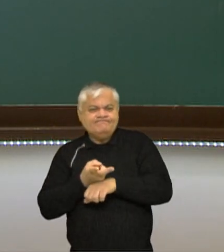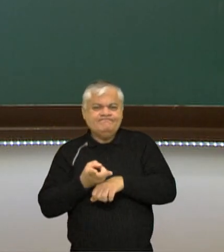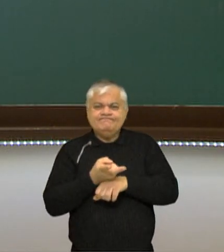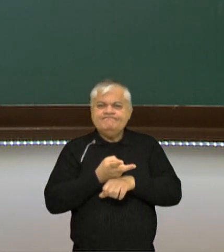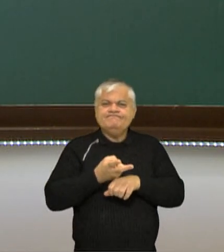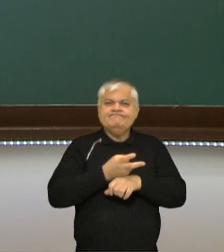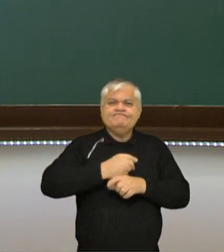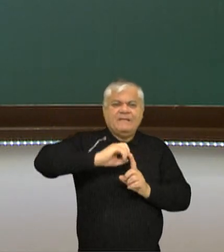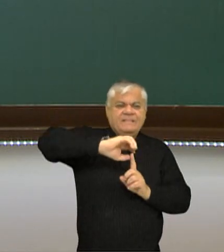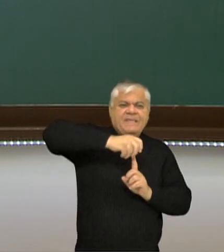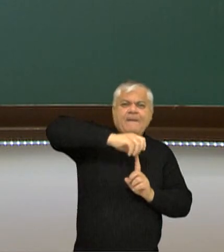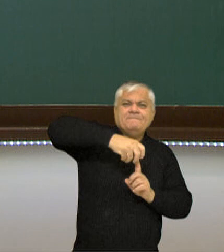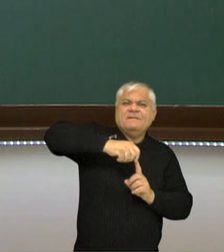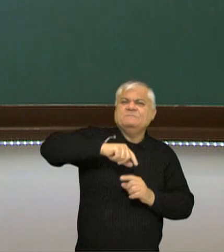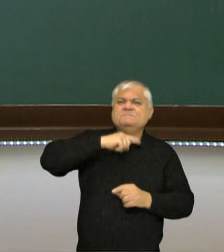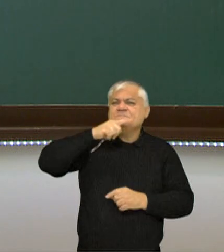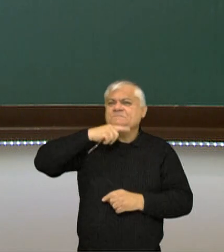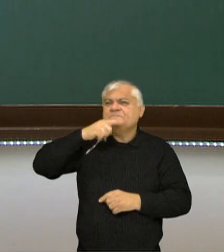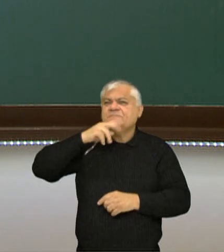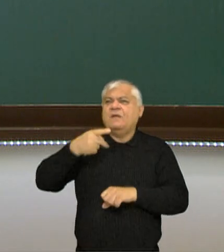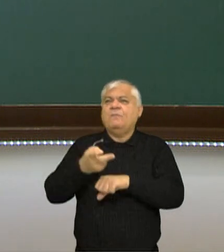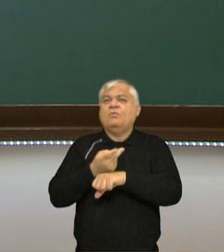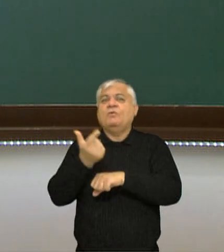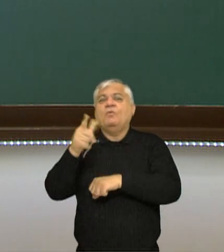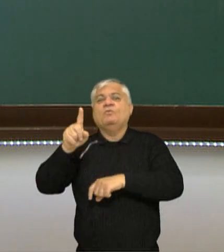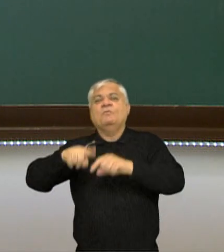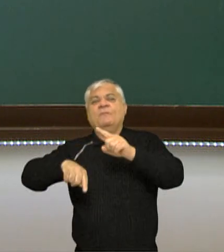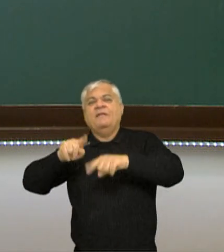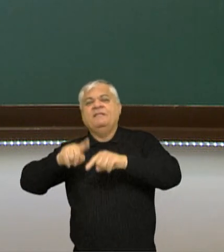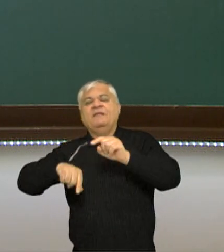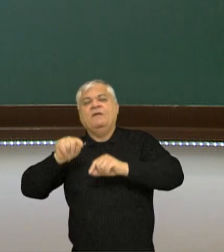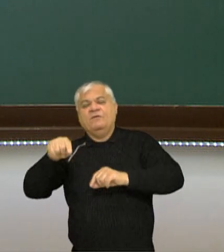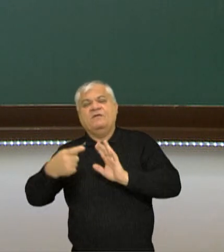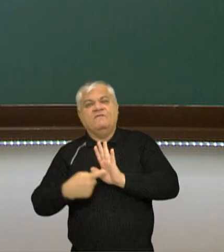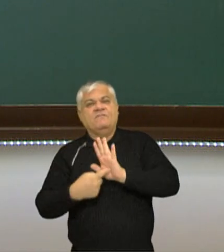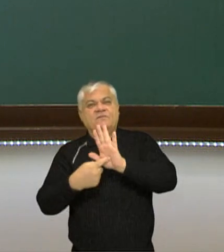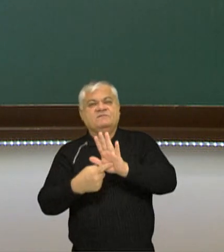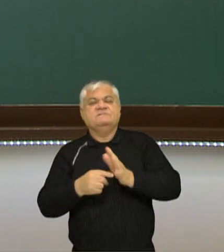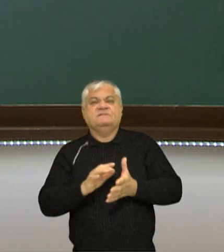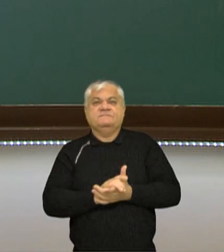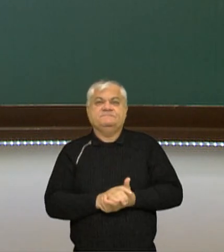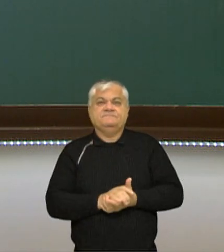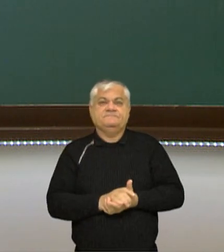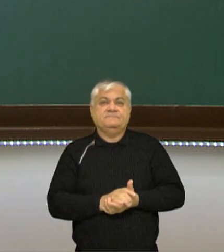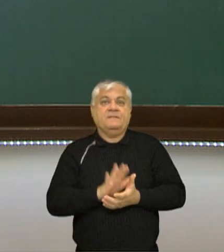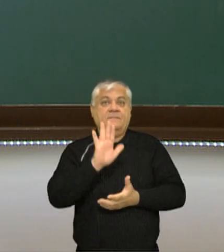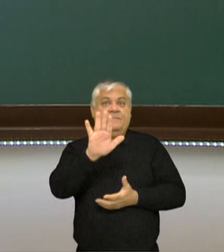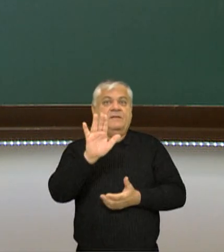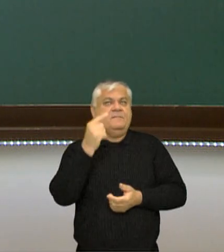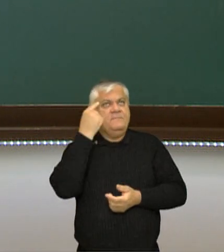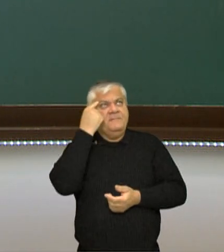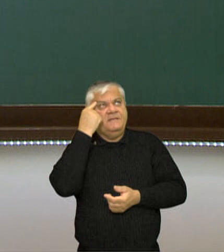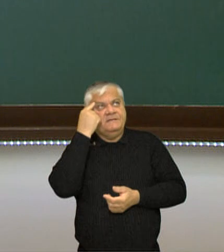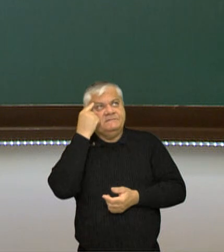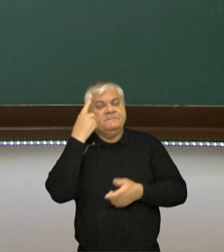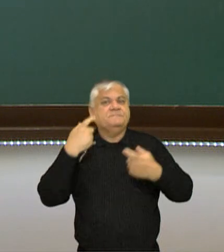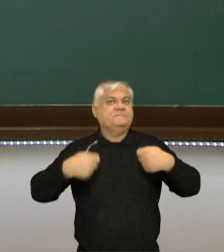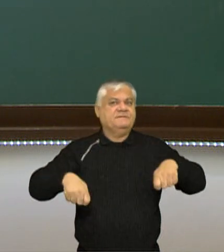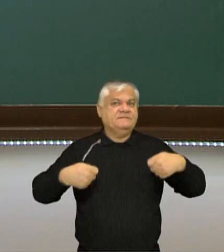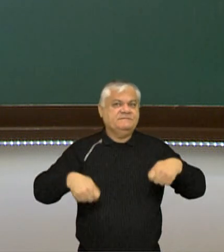tampinhas de garrafa PET, então eu fui para um outro material alternativo que eu já vou mostrar para vocês. Mas pense assim, você vai precisar